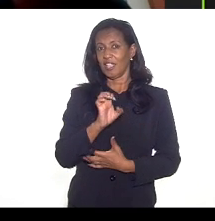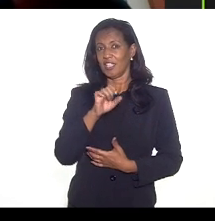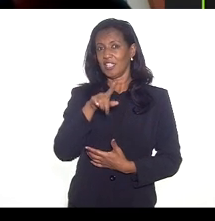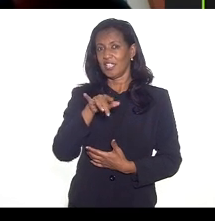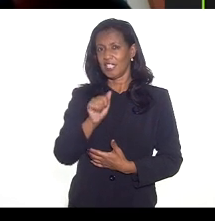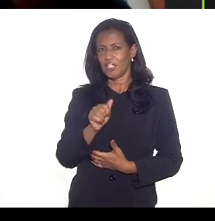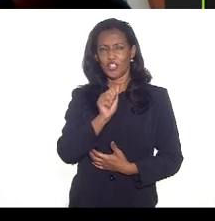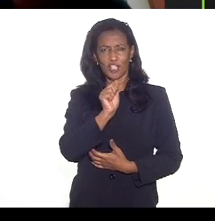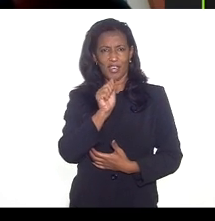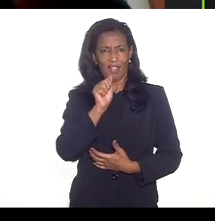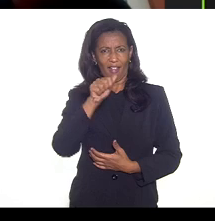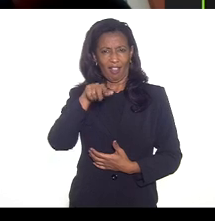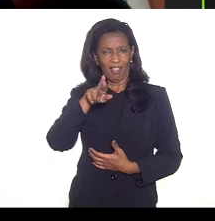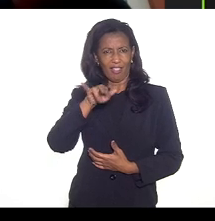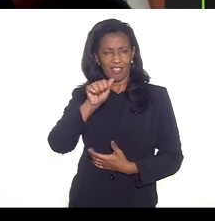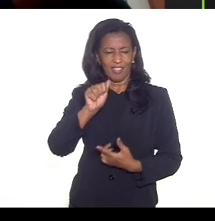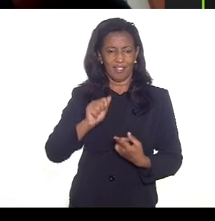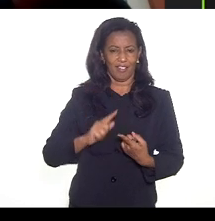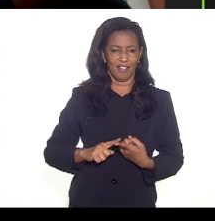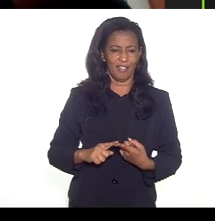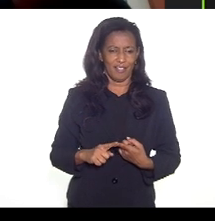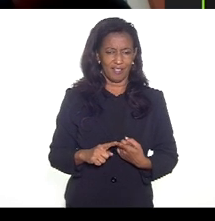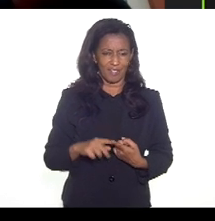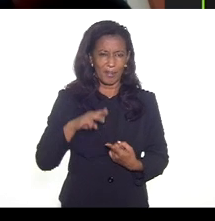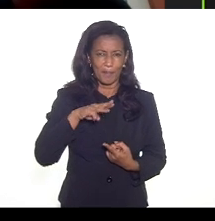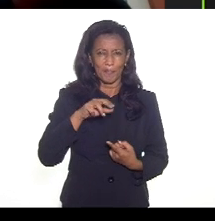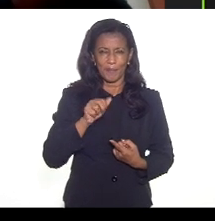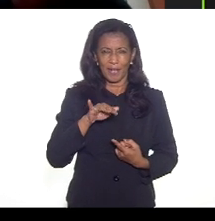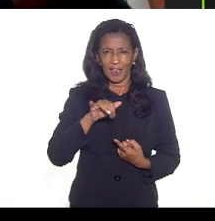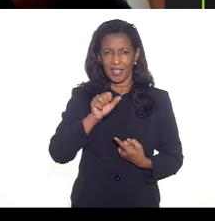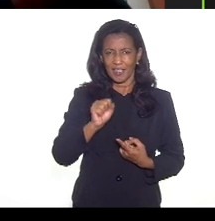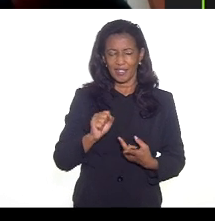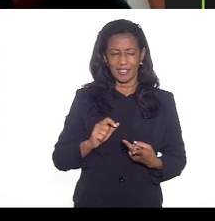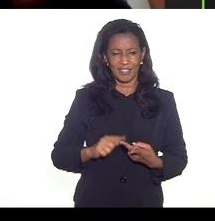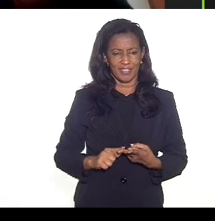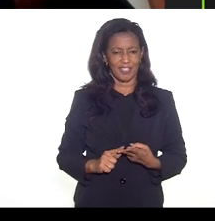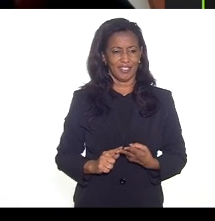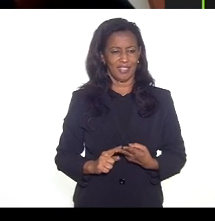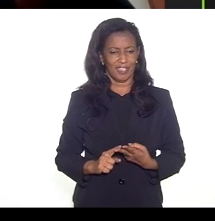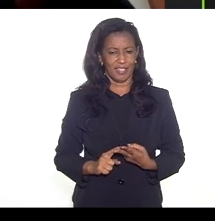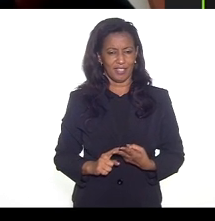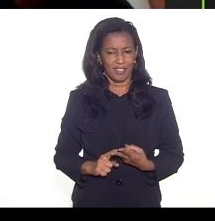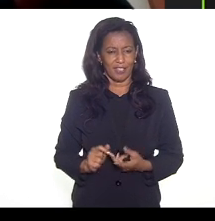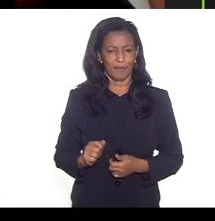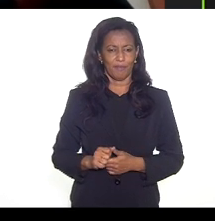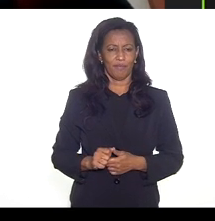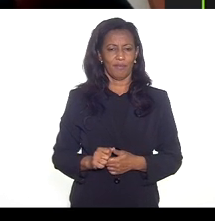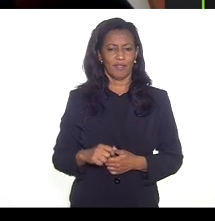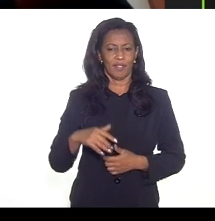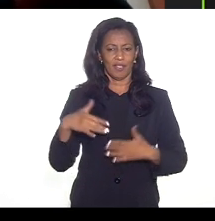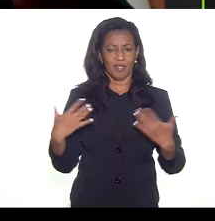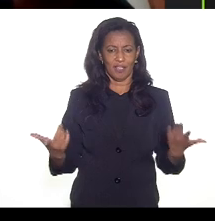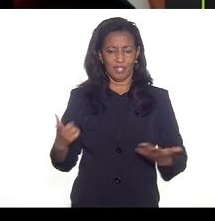luta, Adriana Mota, Marisa Chaves, E a gente fica muito